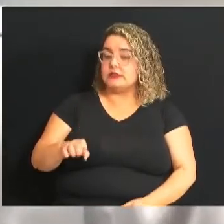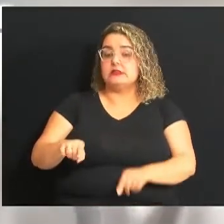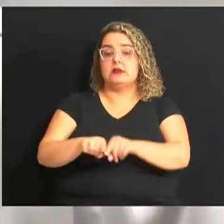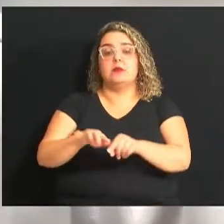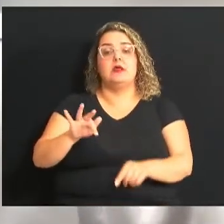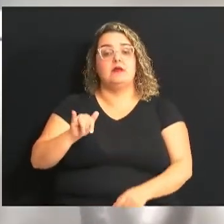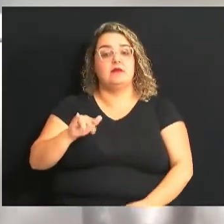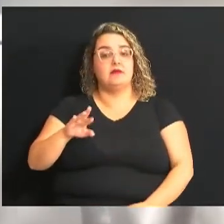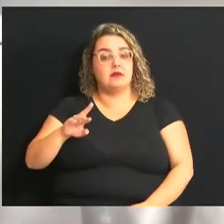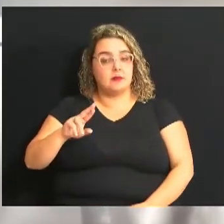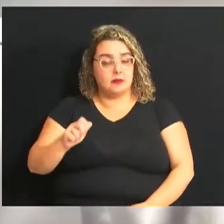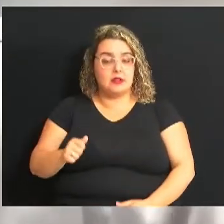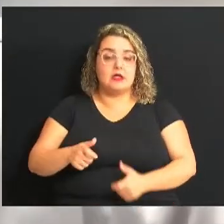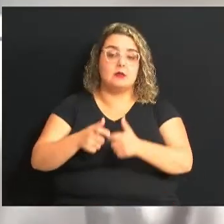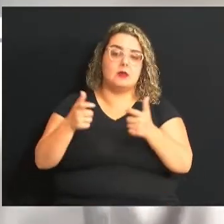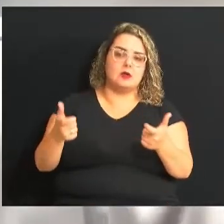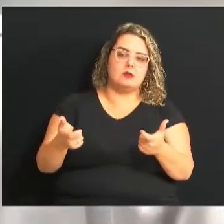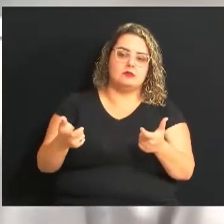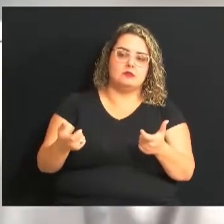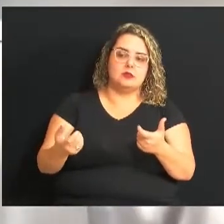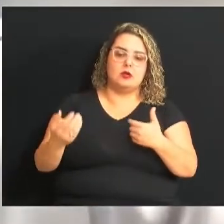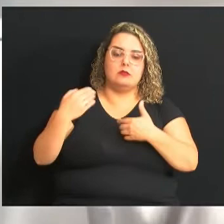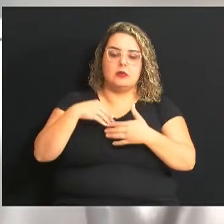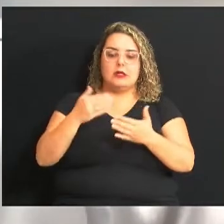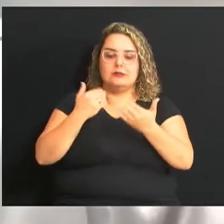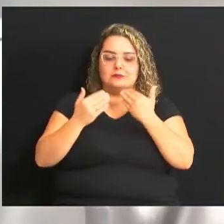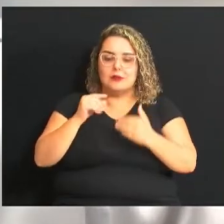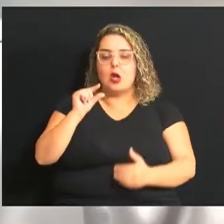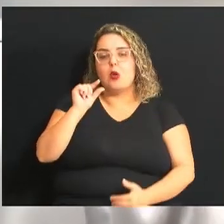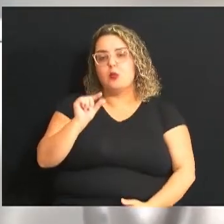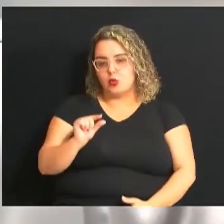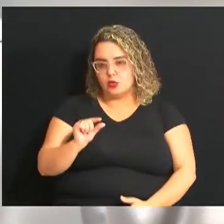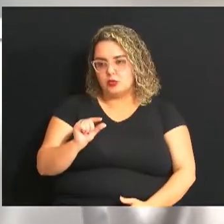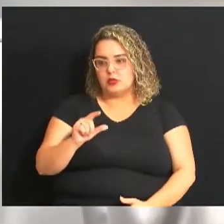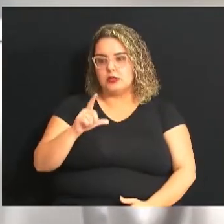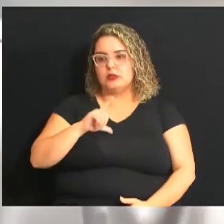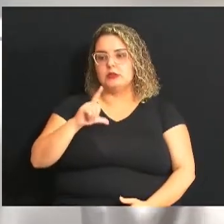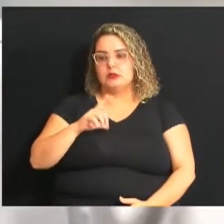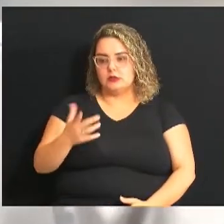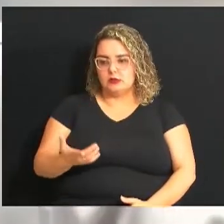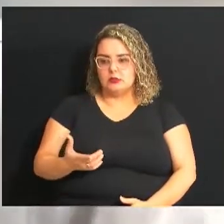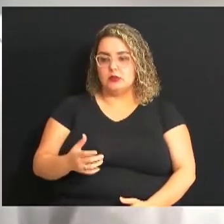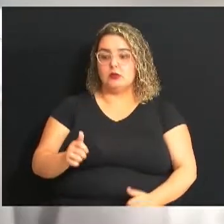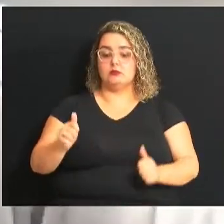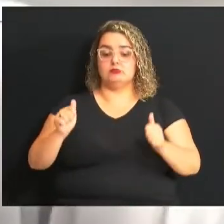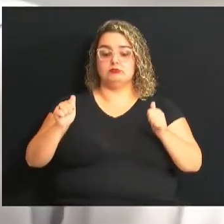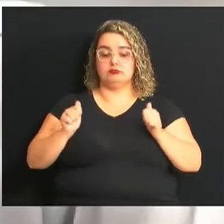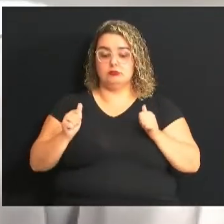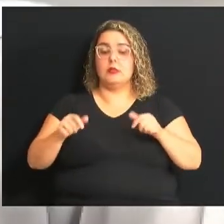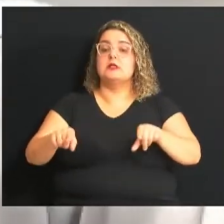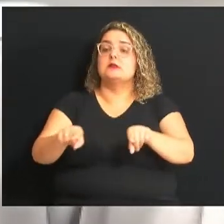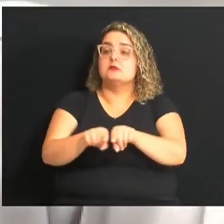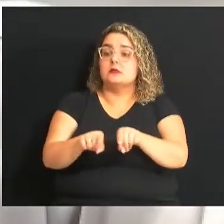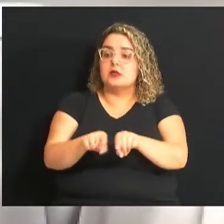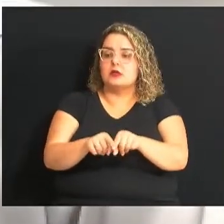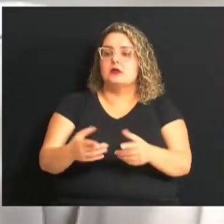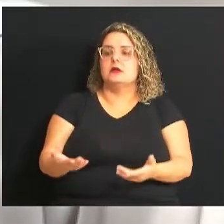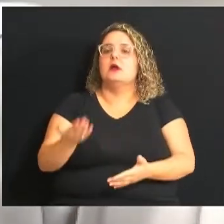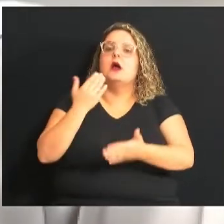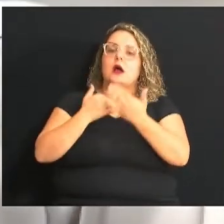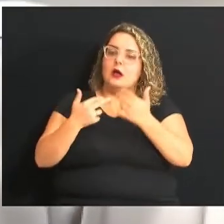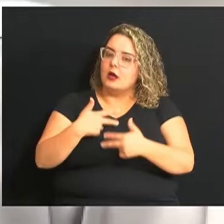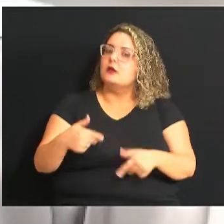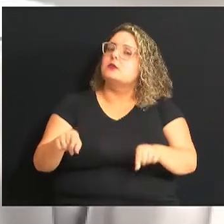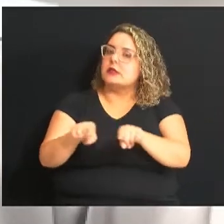que era ingerido era menor. Então, tem o componente de sedentarismo, mas tem o componente alimentar